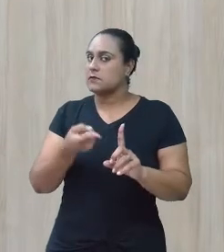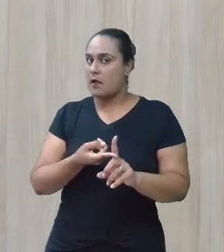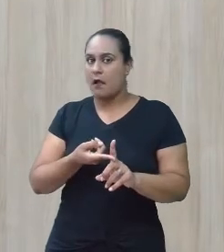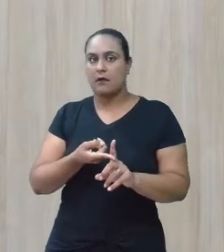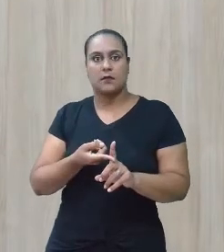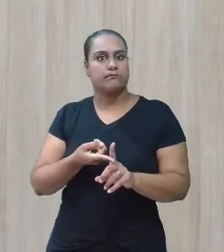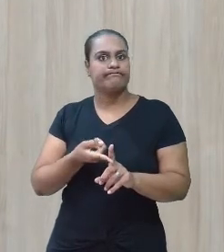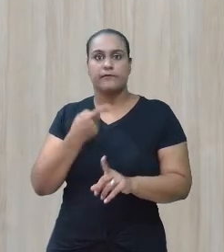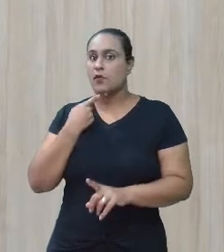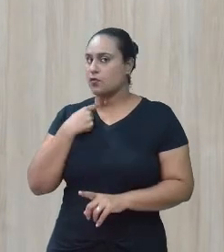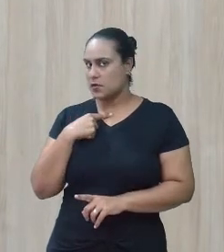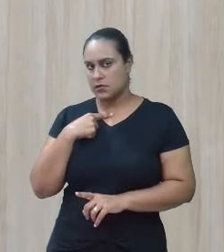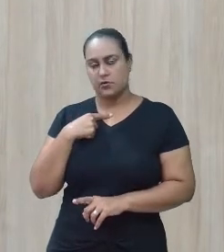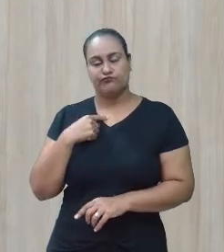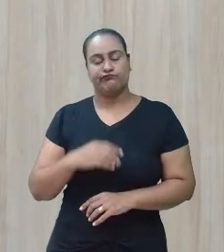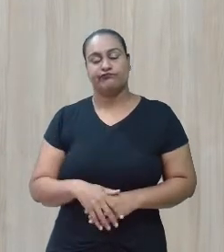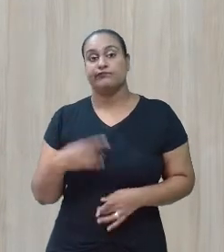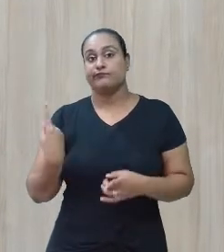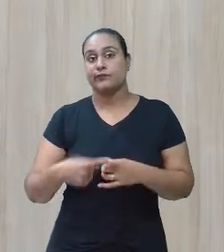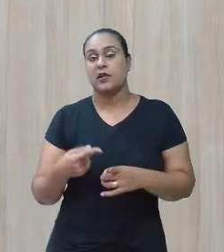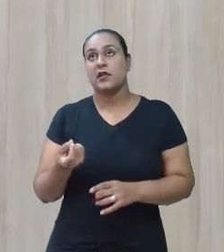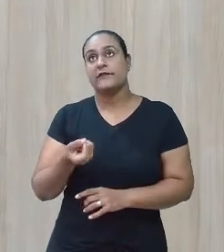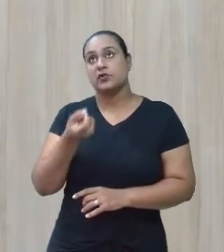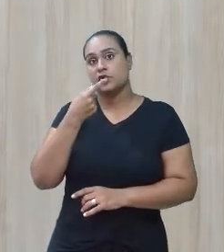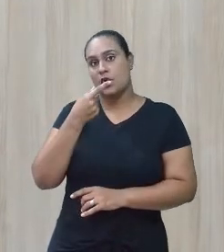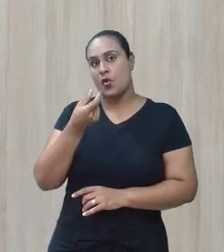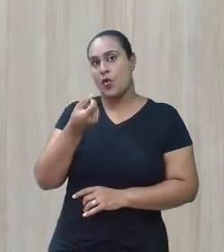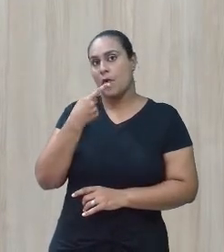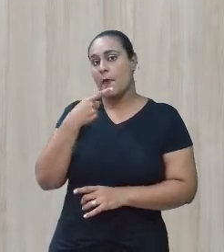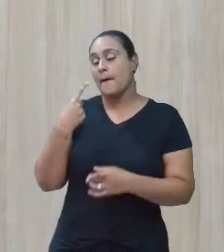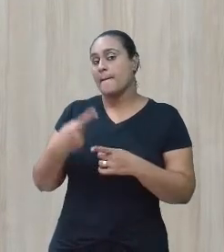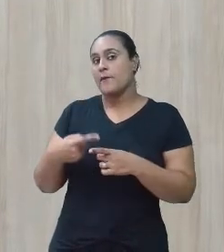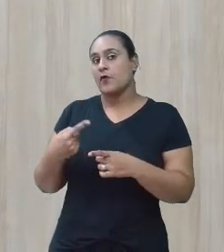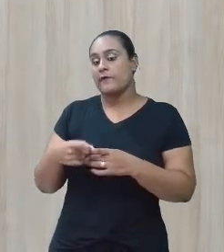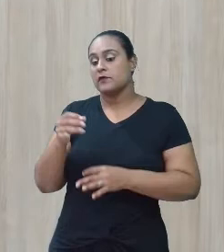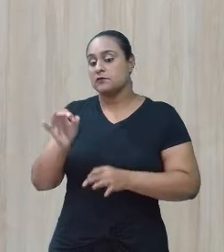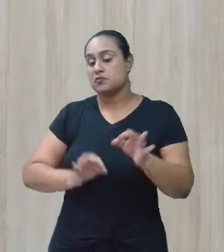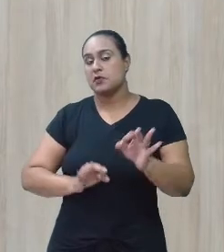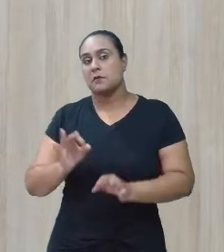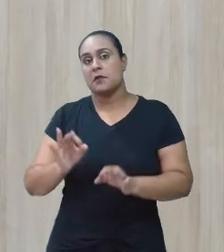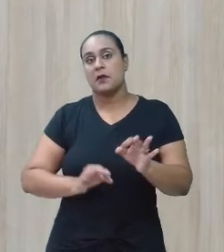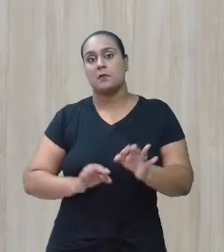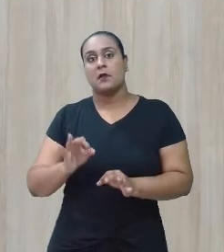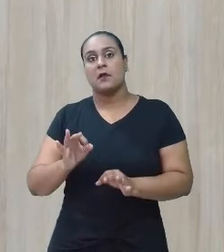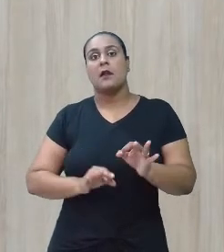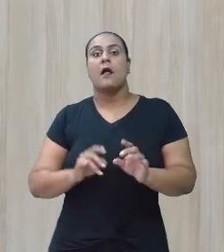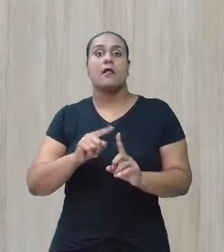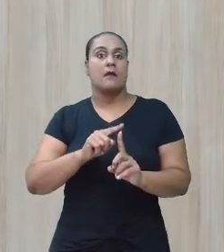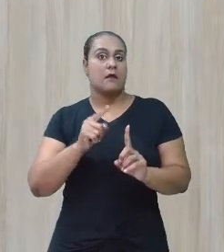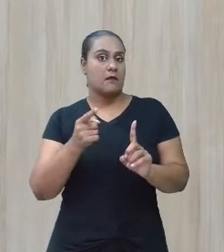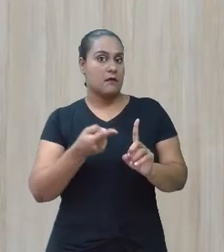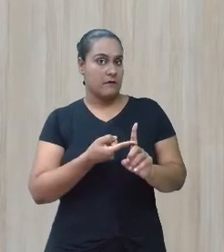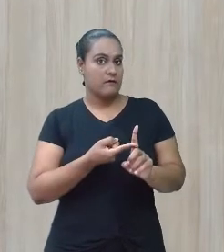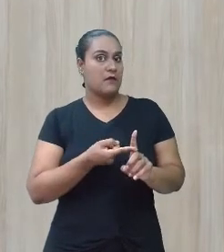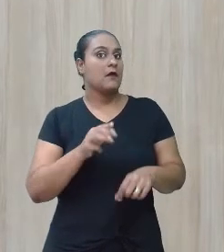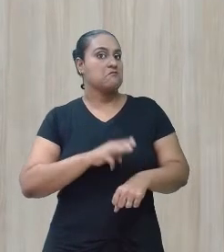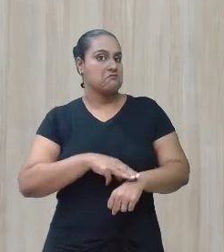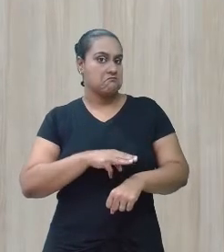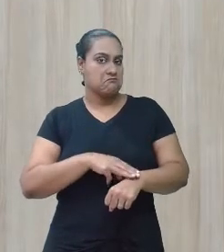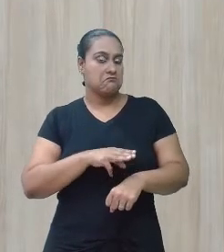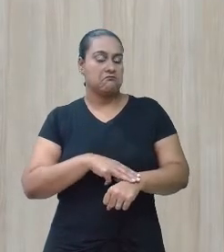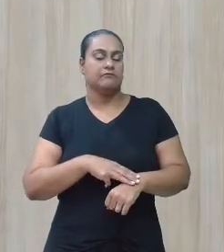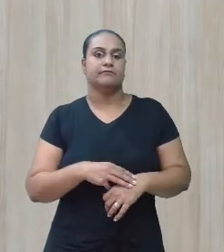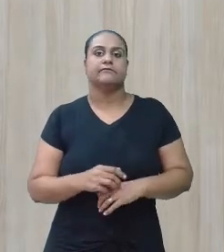gravidez indesejada. Porque se você toma é porque você não está preparada para engravidar naquele